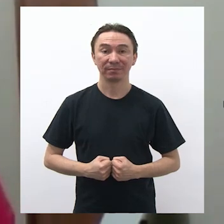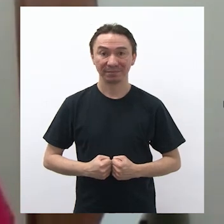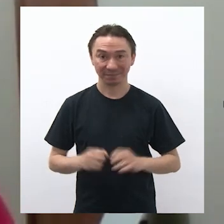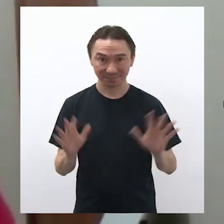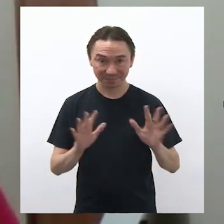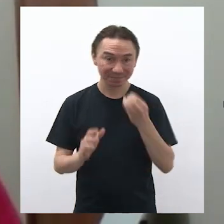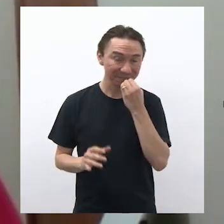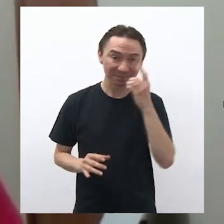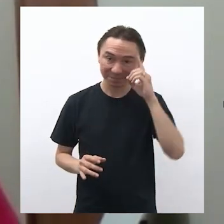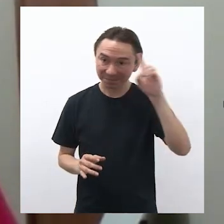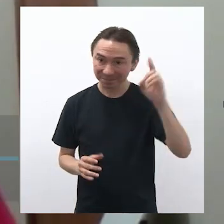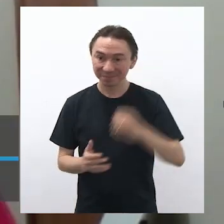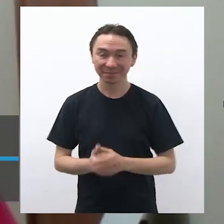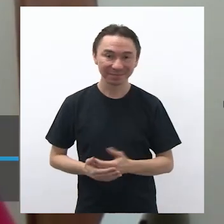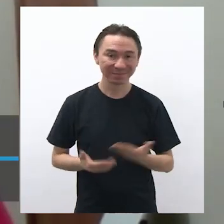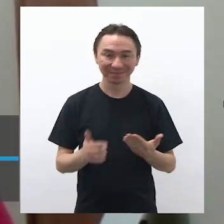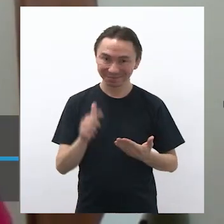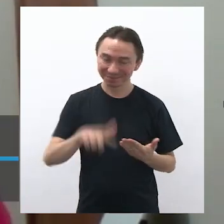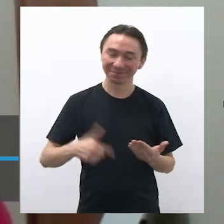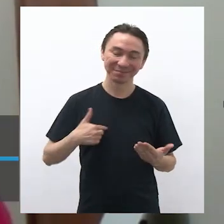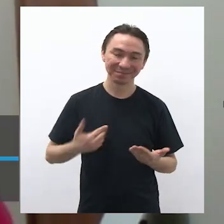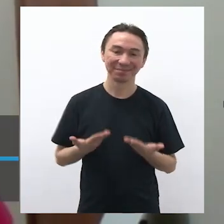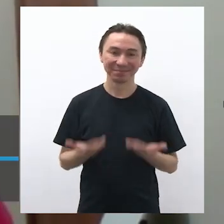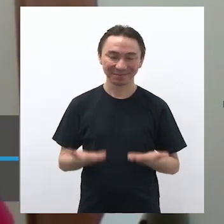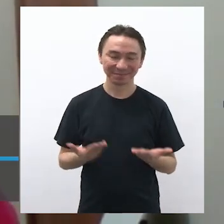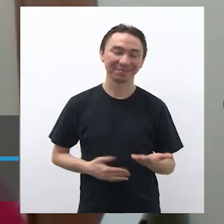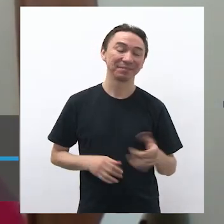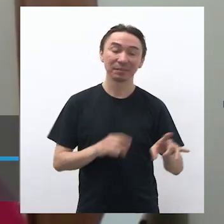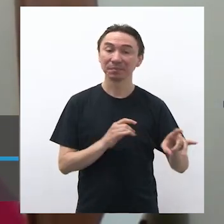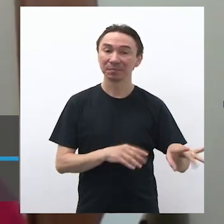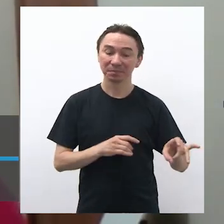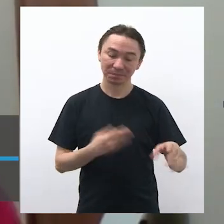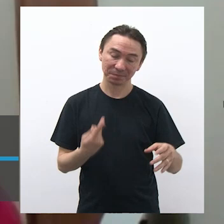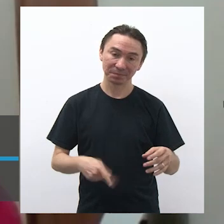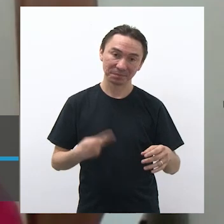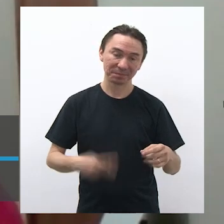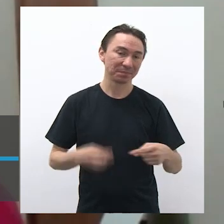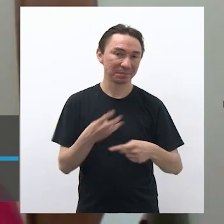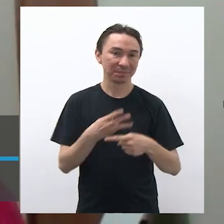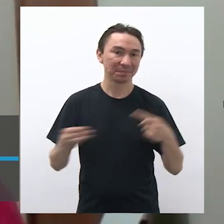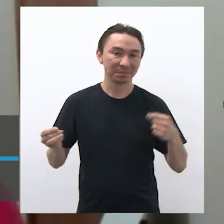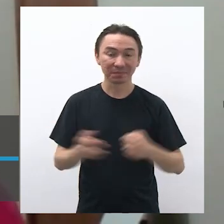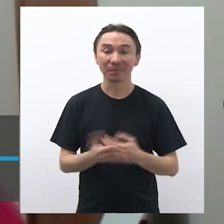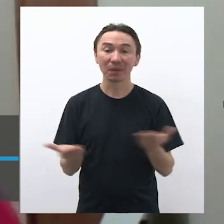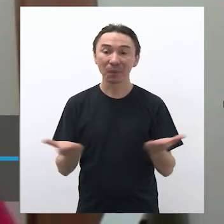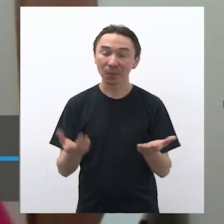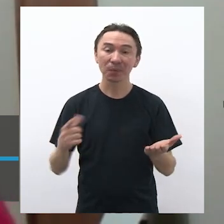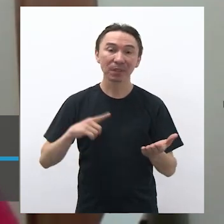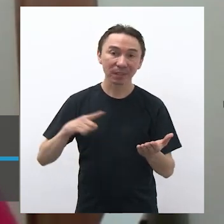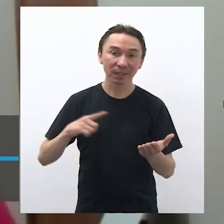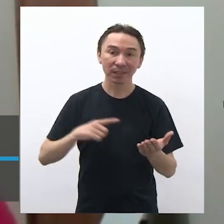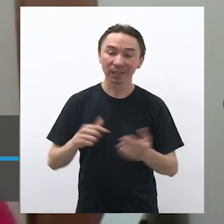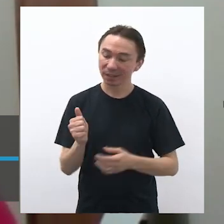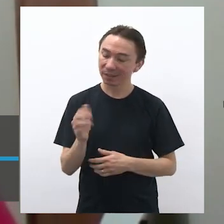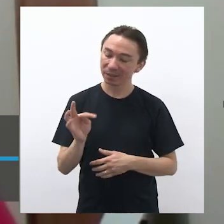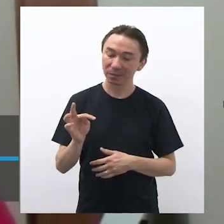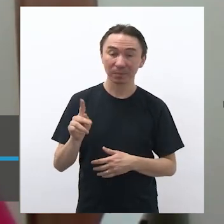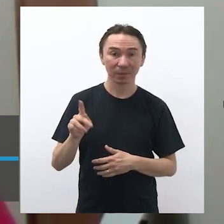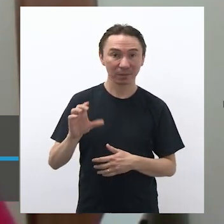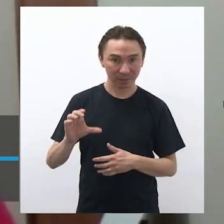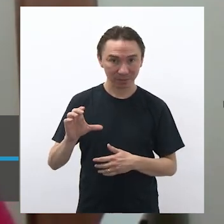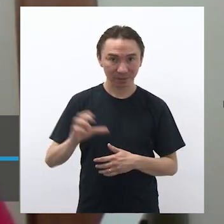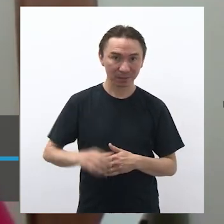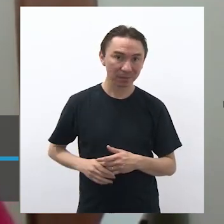Bom dia, professores. Aqui é a Tatiane novamente, técnica da IFAP. Agora nós estamos na TPC de Competências Socioemocionais e